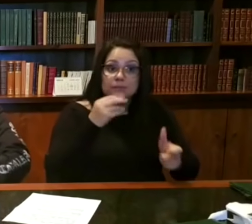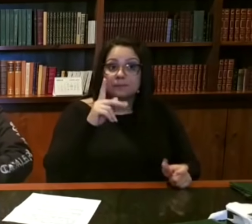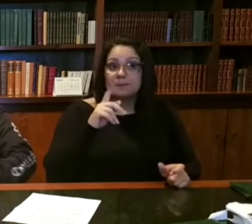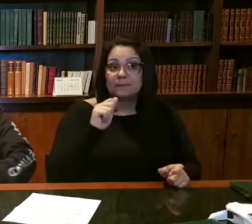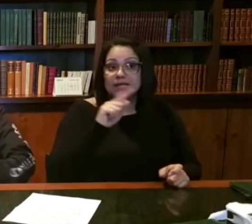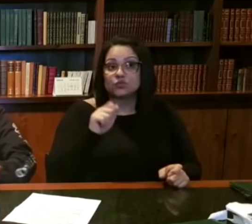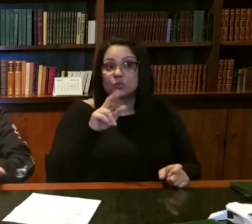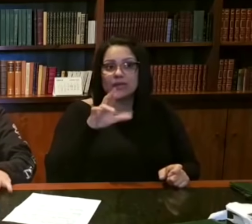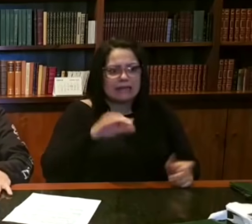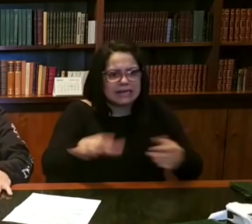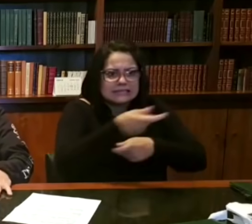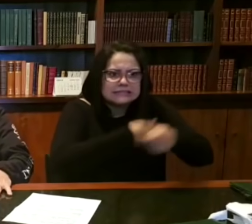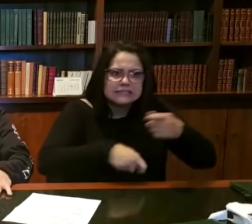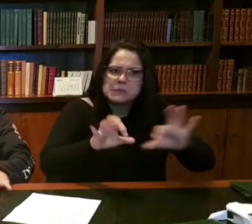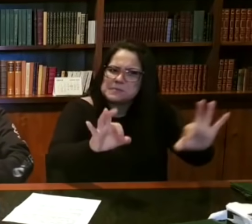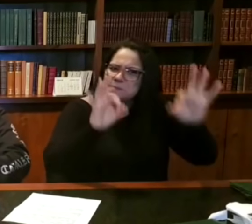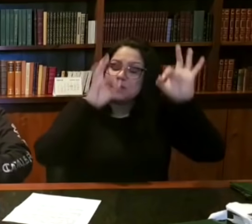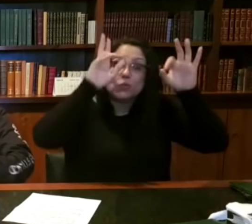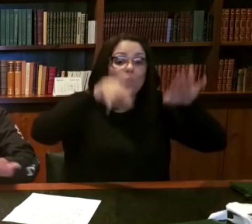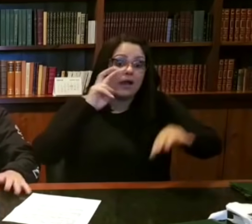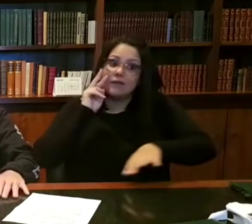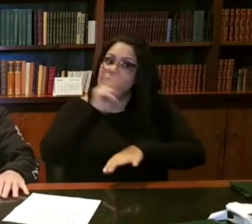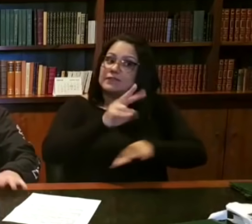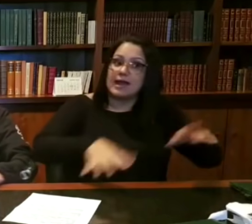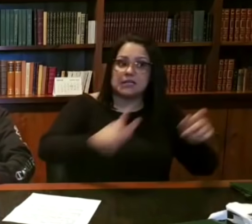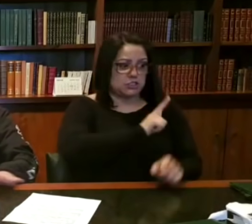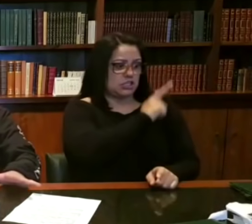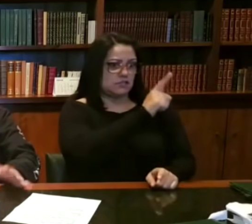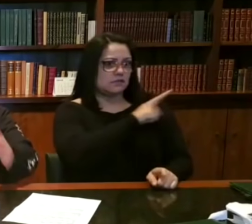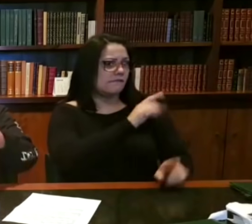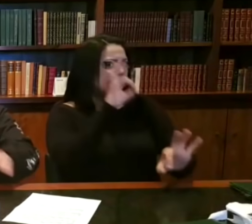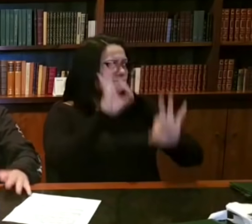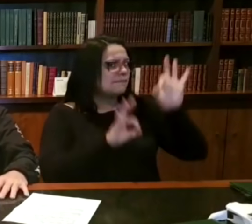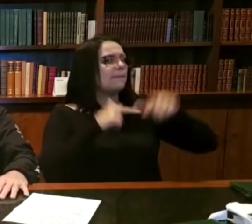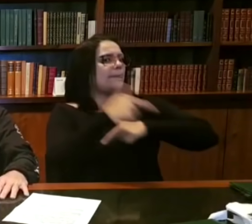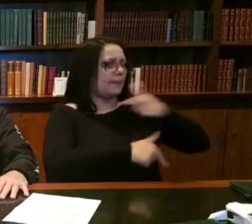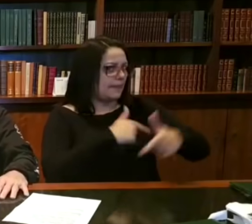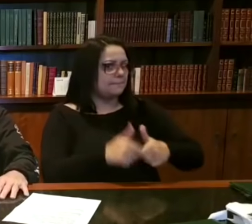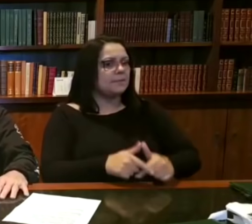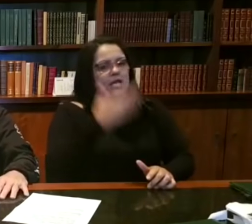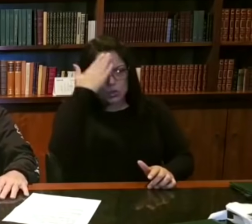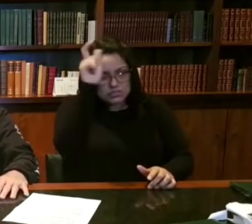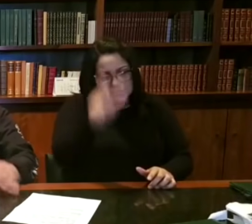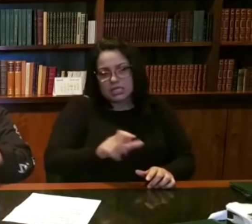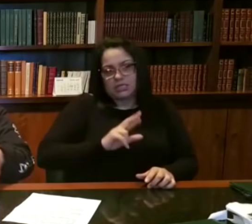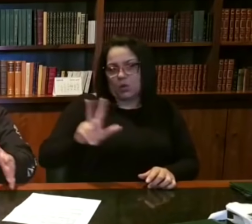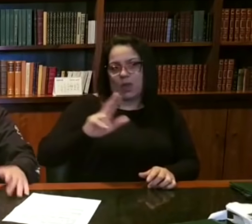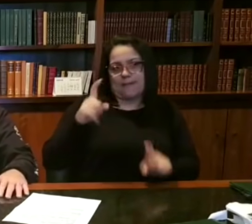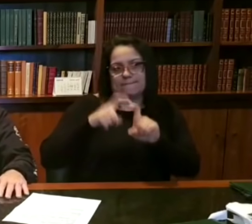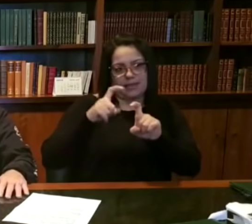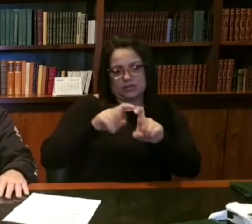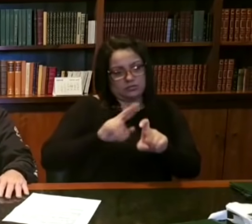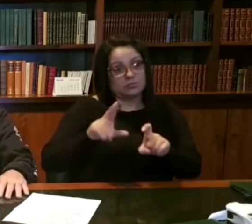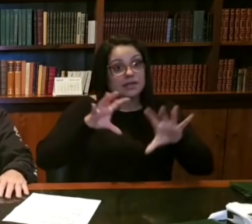excepcional, coisa nunca vista na história do Brasil, a questão de gestão está indo muito bem. Sabemos que ele não é médico, mas ele está